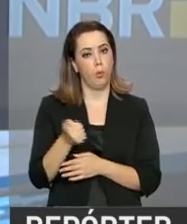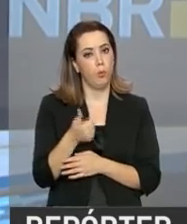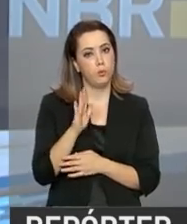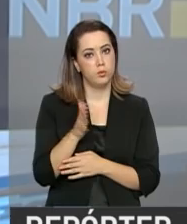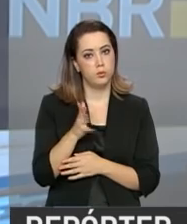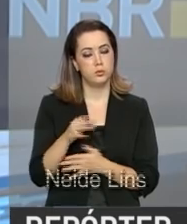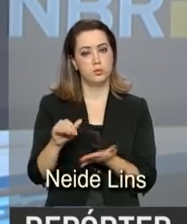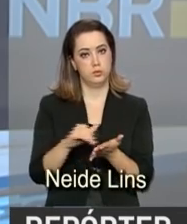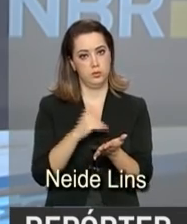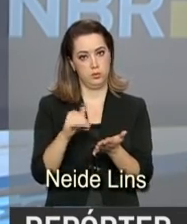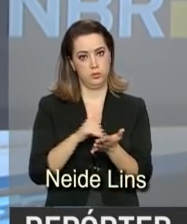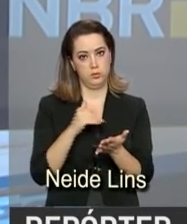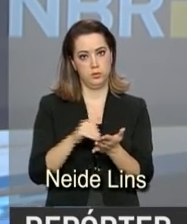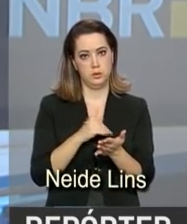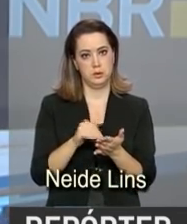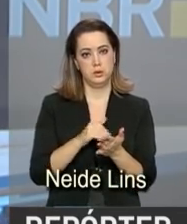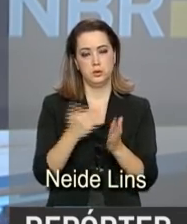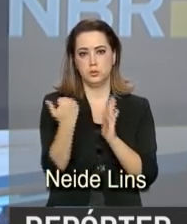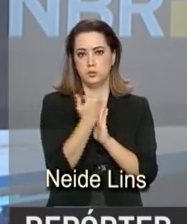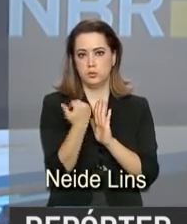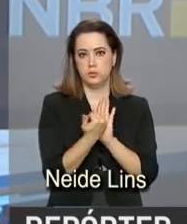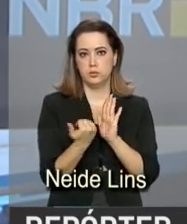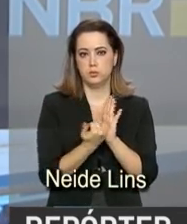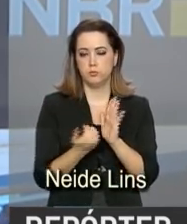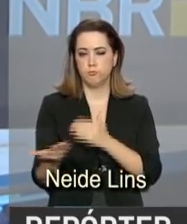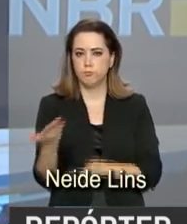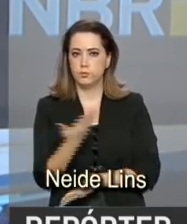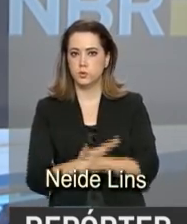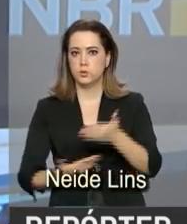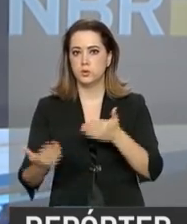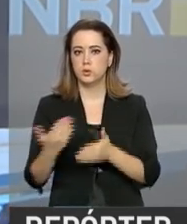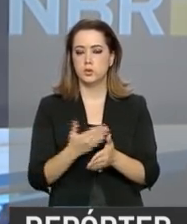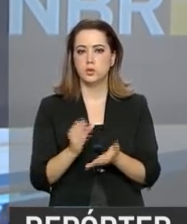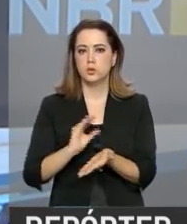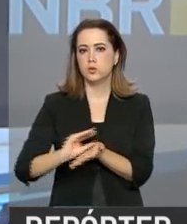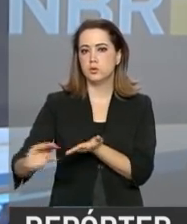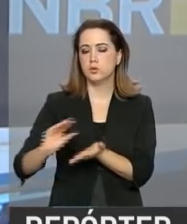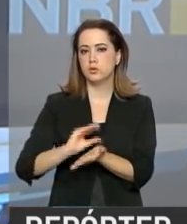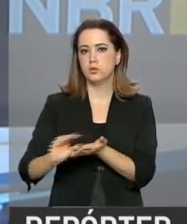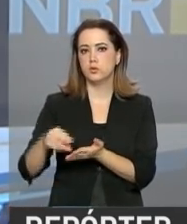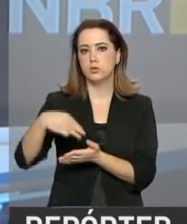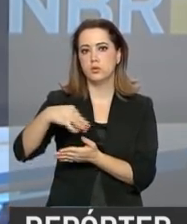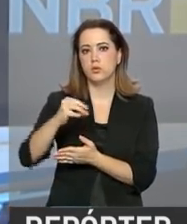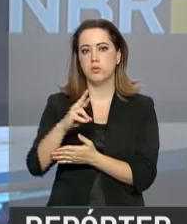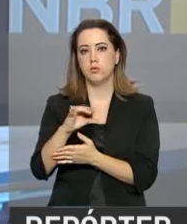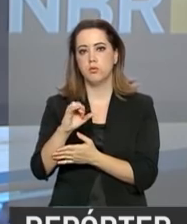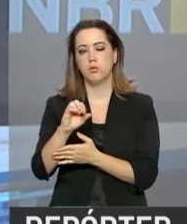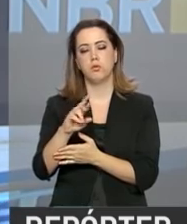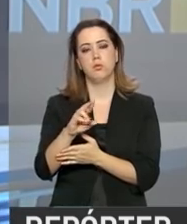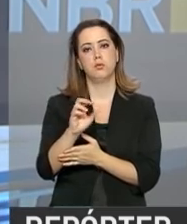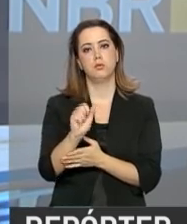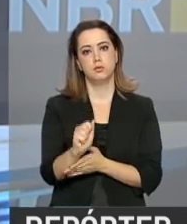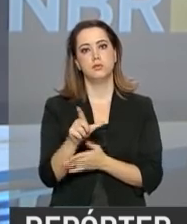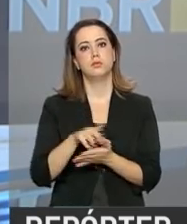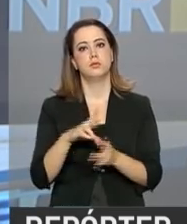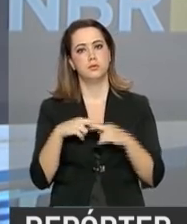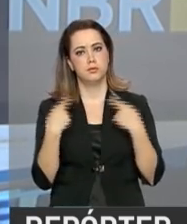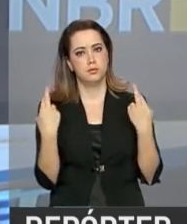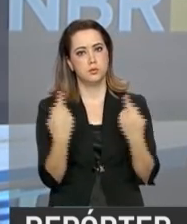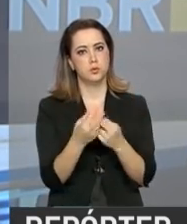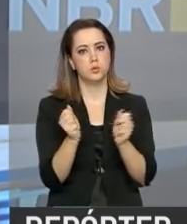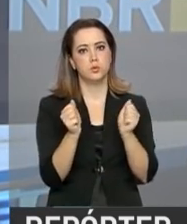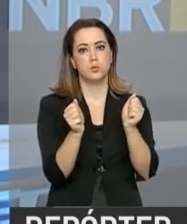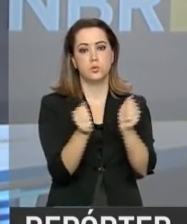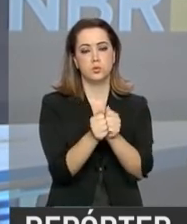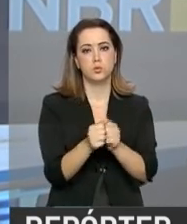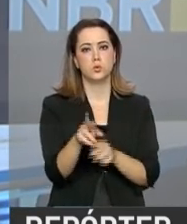pouco o secretário executivo do programa de parcerias de investimentos Moreira Franco se reúne com Márcio de Oliveira